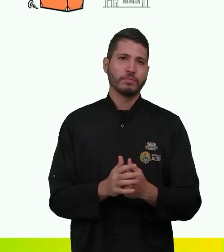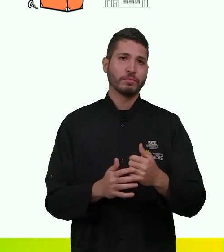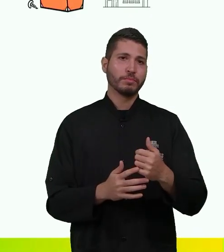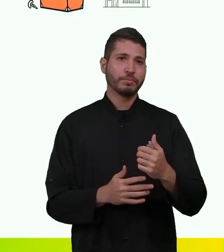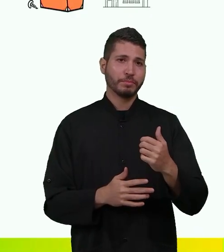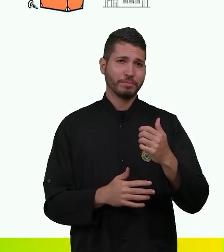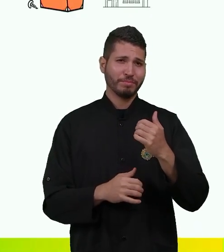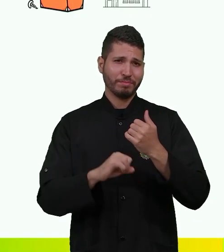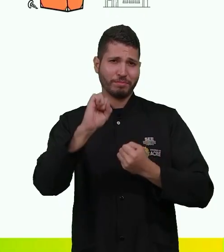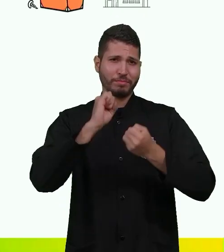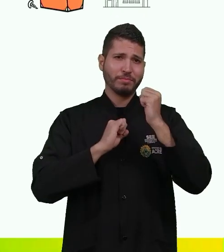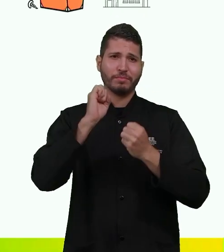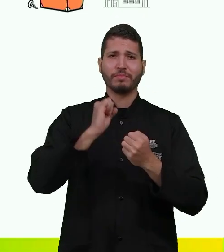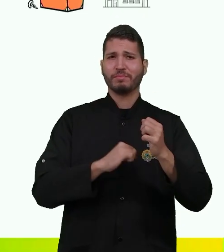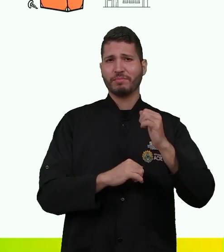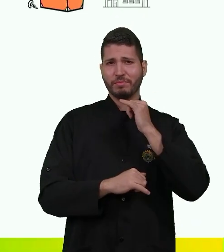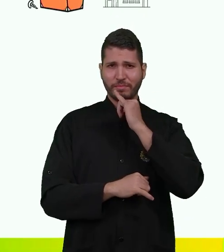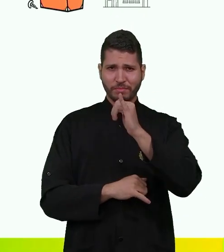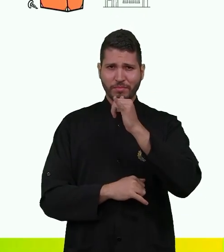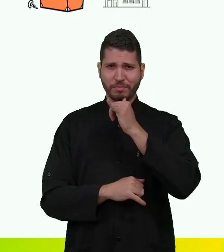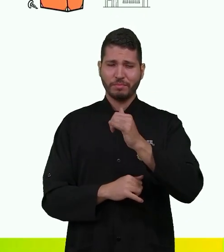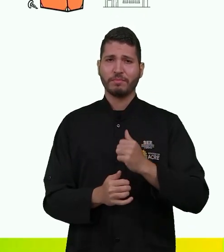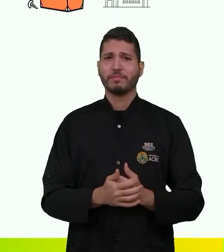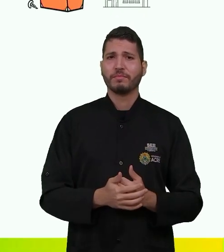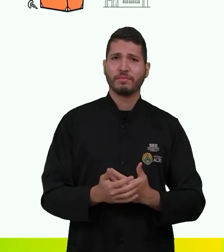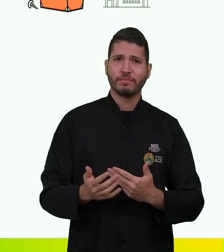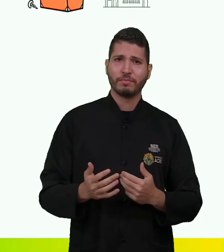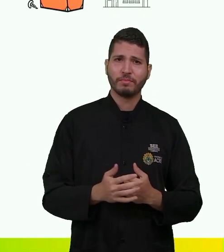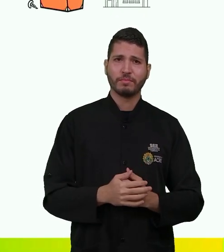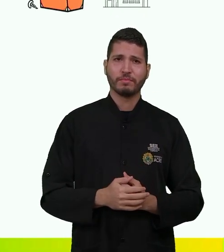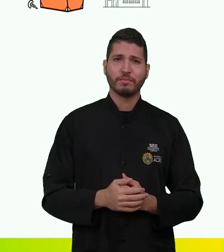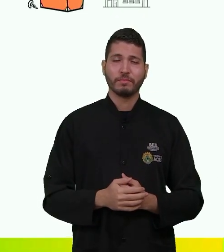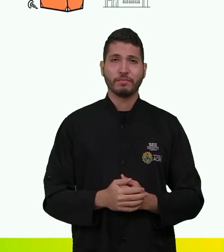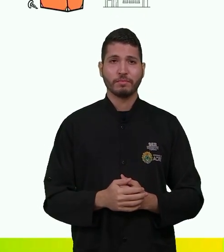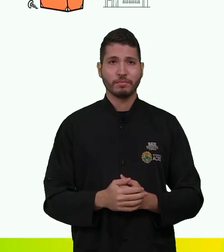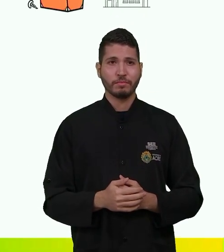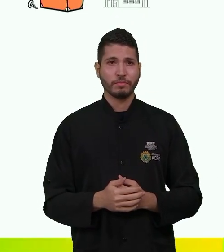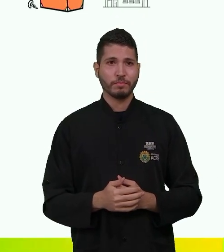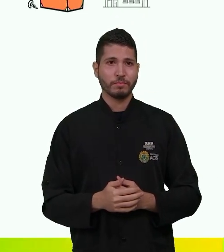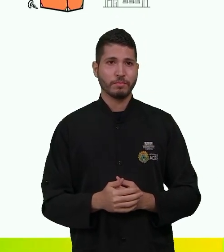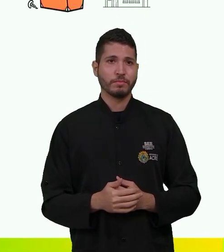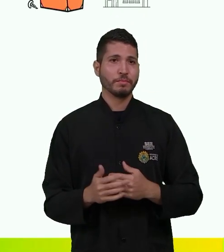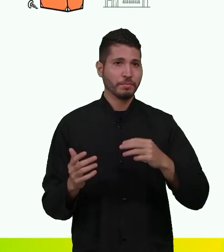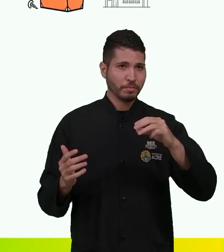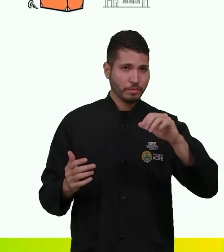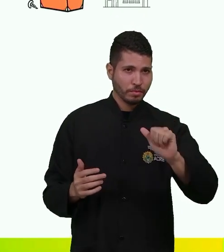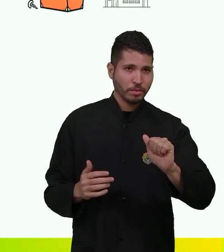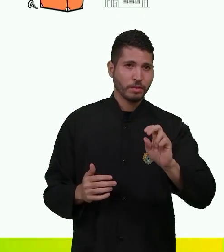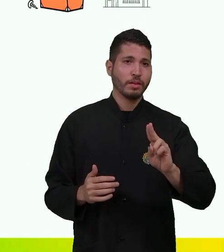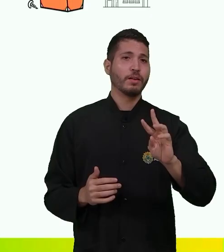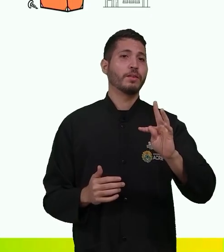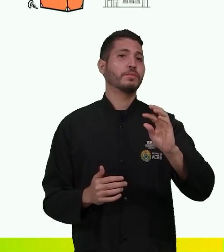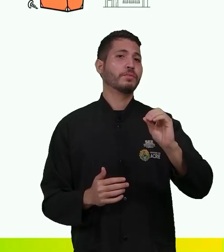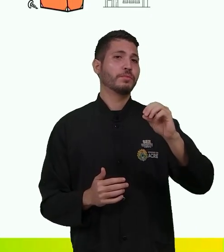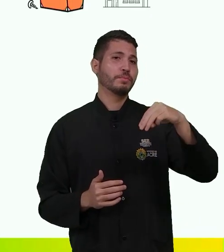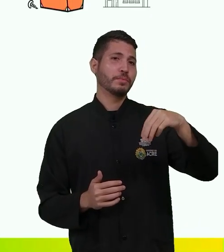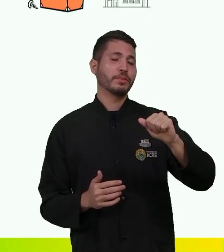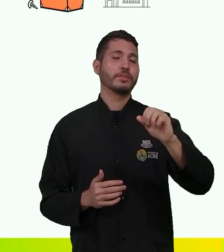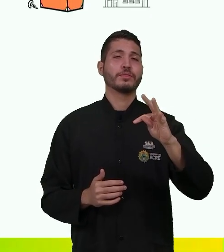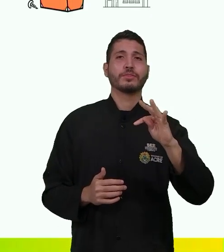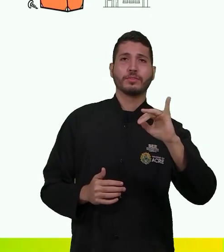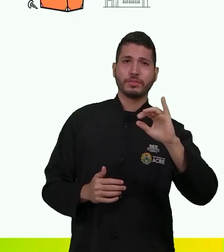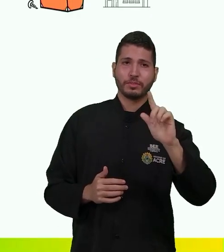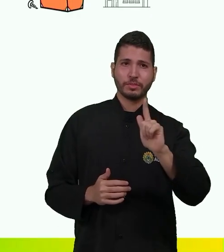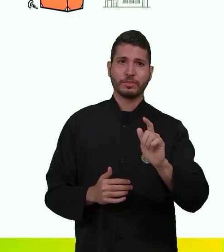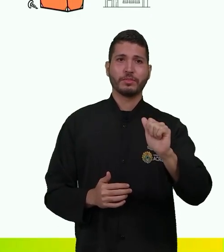a produção em massa, a automatização do trabalho, a expansão das ferrovias,